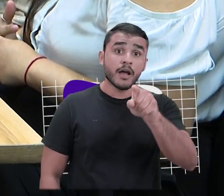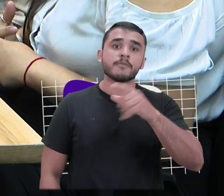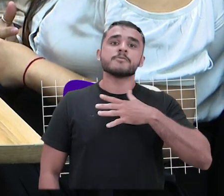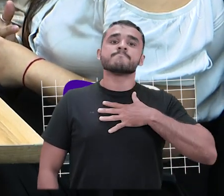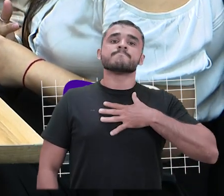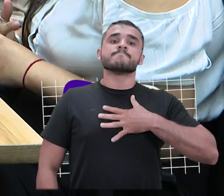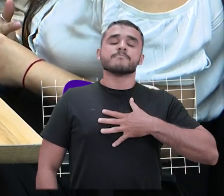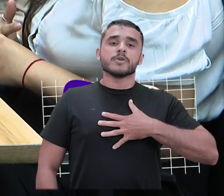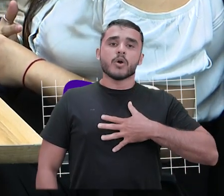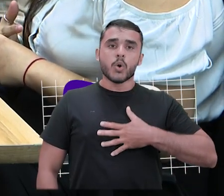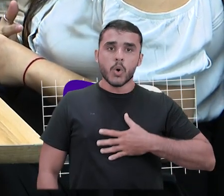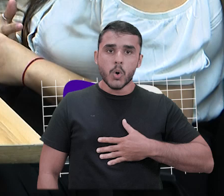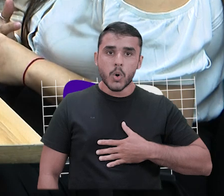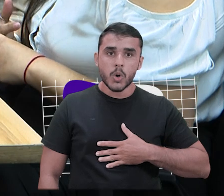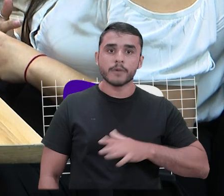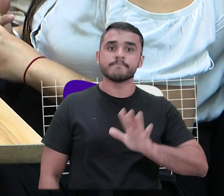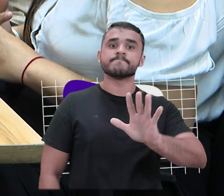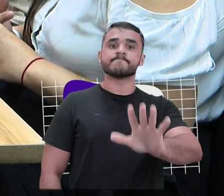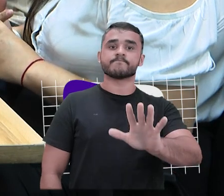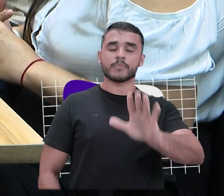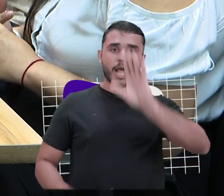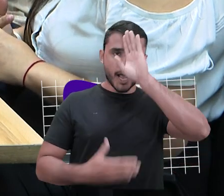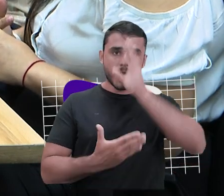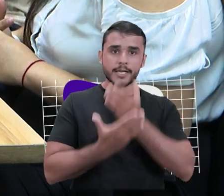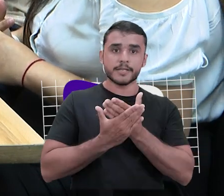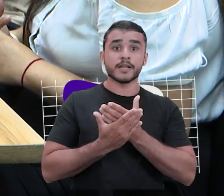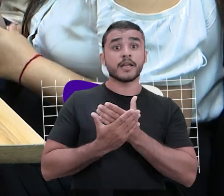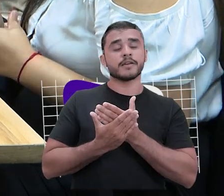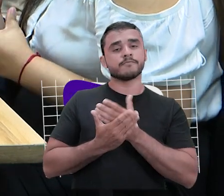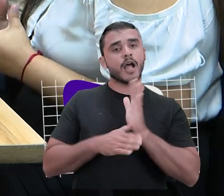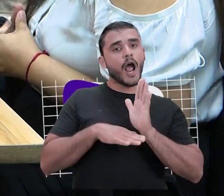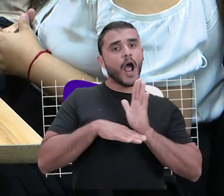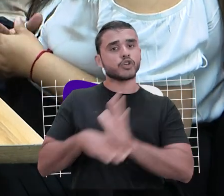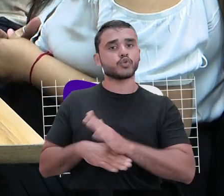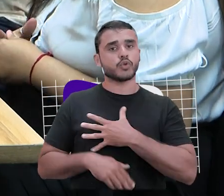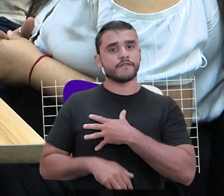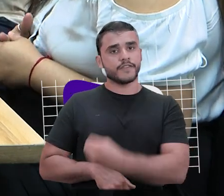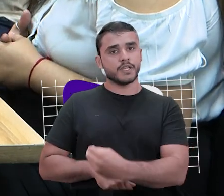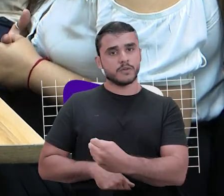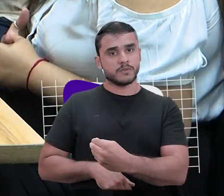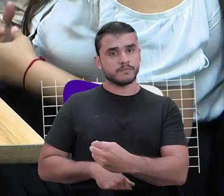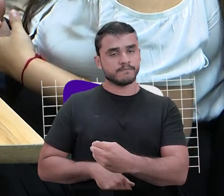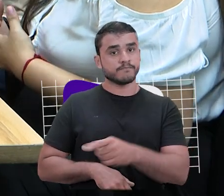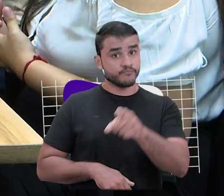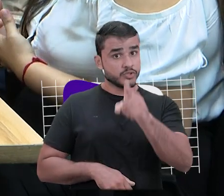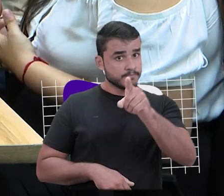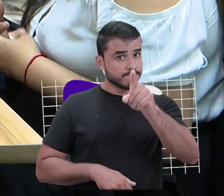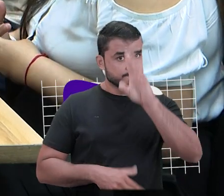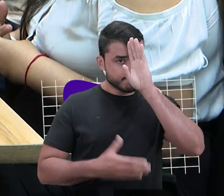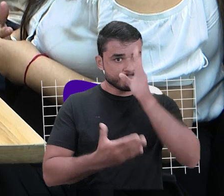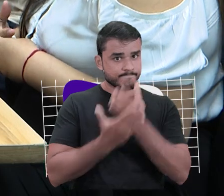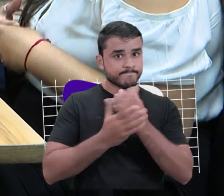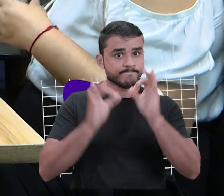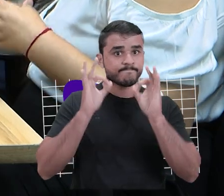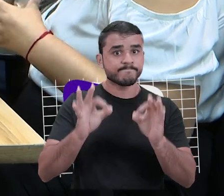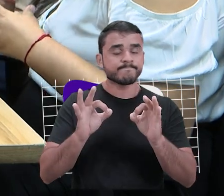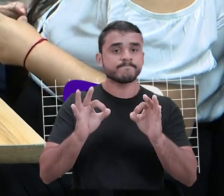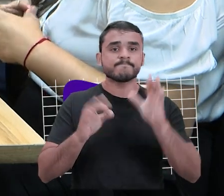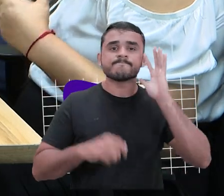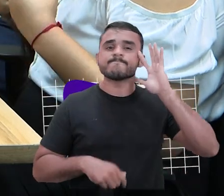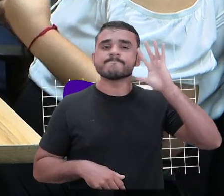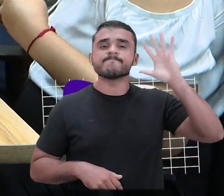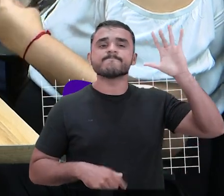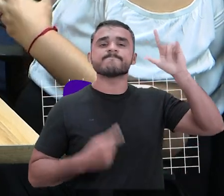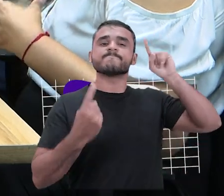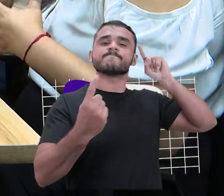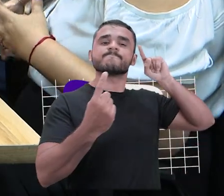respira e acredita. Que a gente tem que acreditar. A gente não vive no mundo sem acreditar em alguma coisa, sem